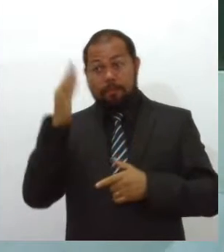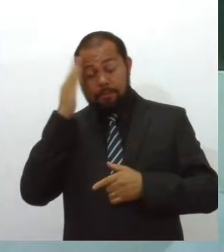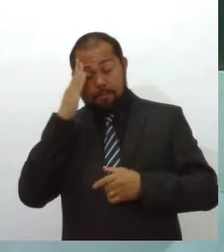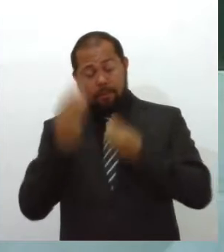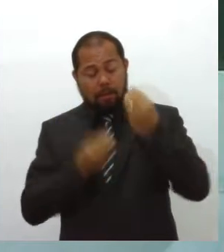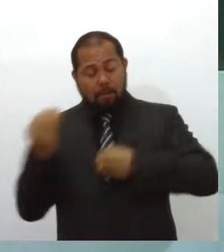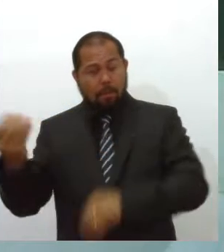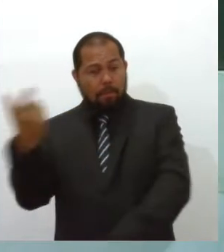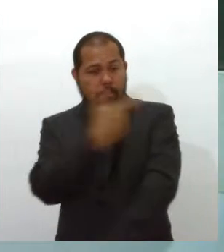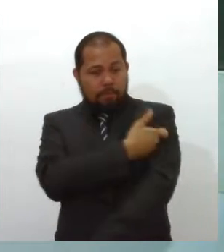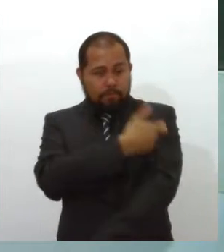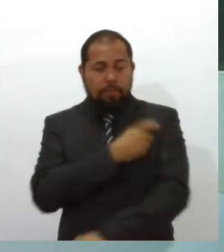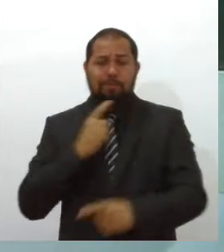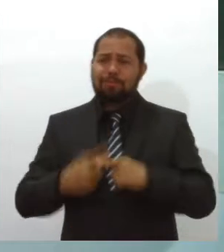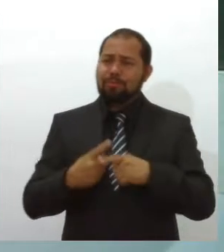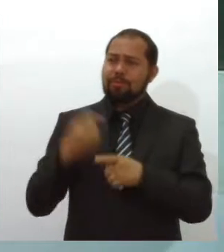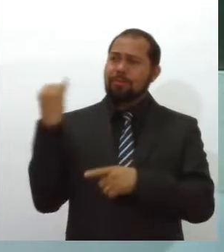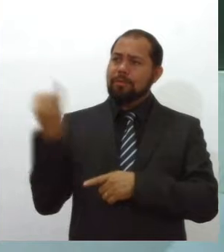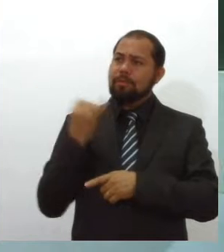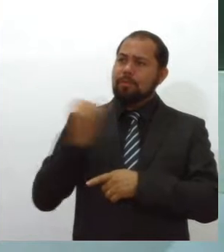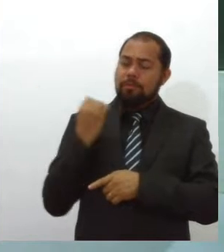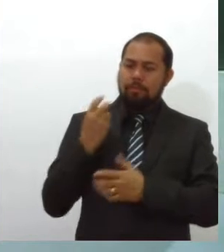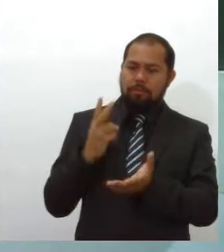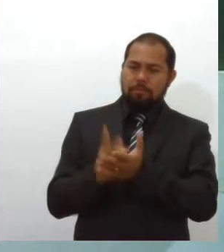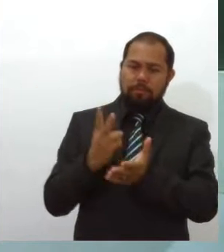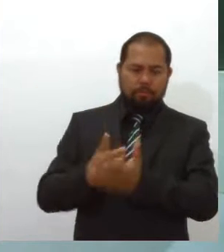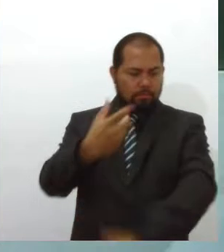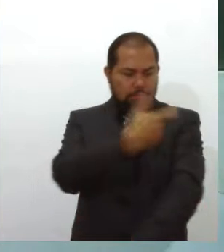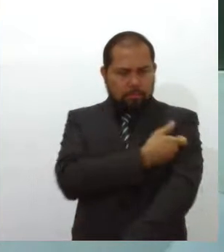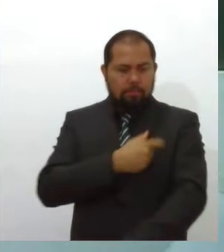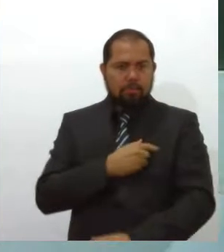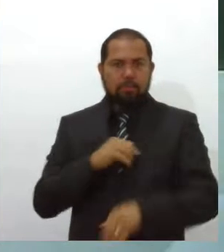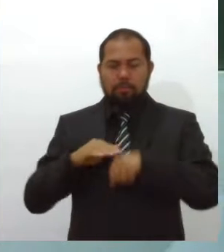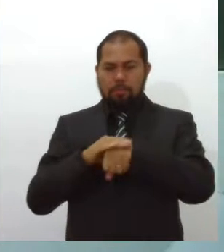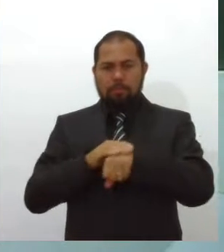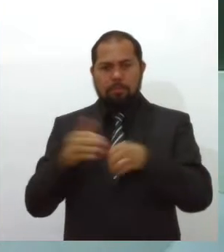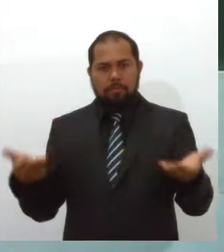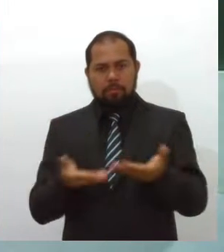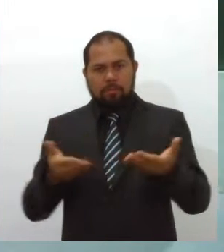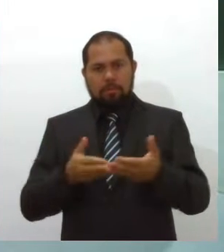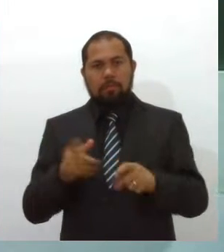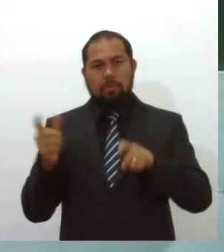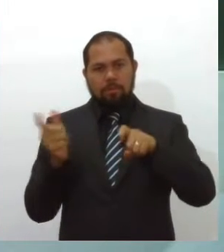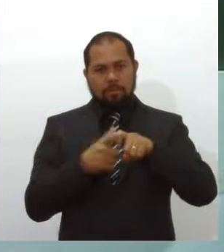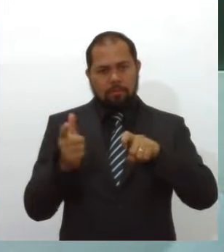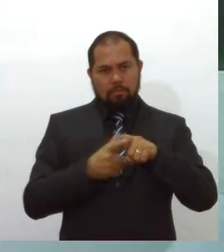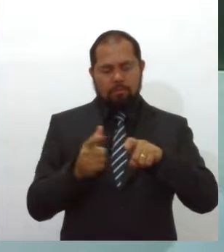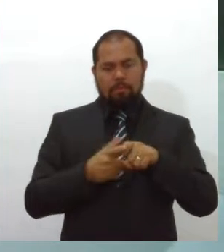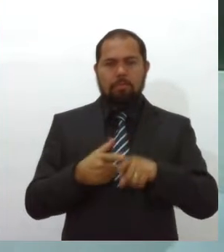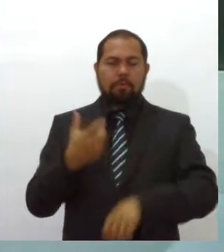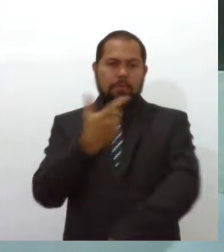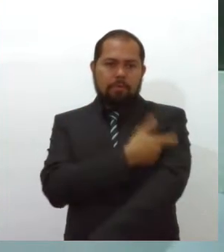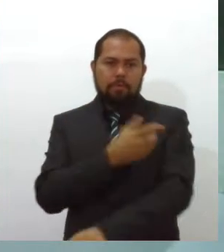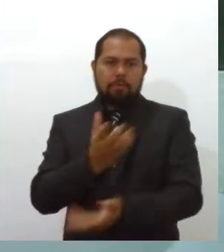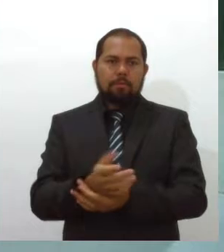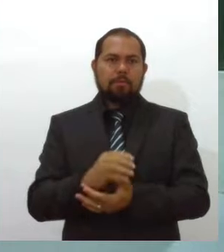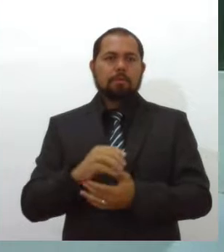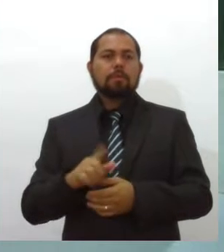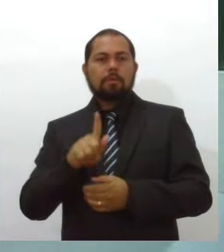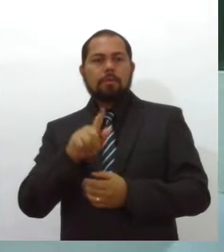importante manter a imunização em dia, eu converso a partir de agora com a médica imunologista Gabriela Mello. Bom dia,